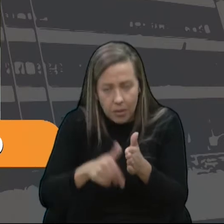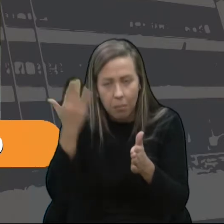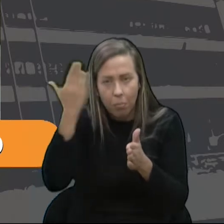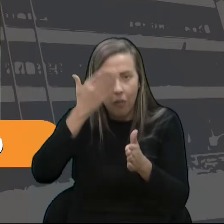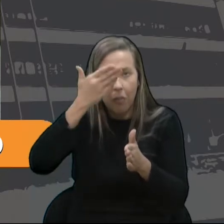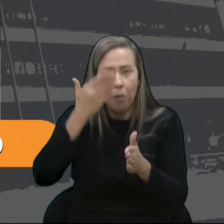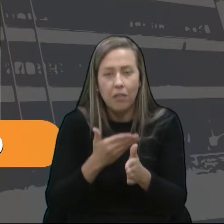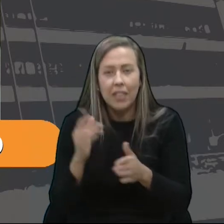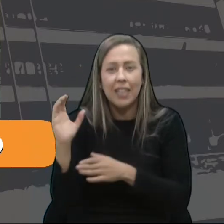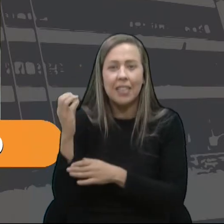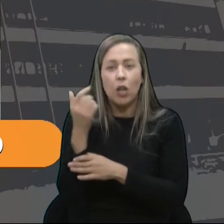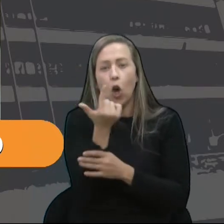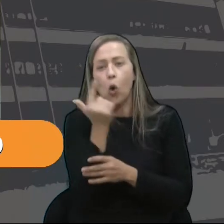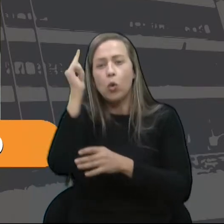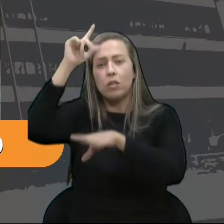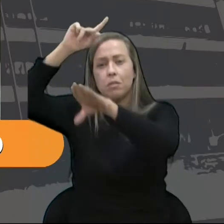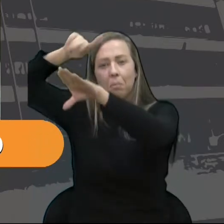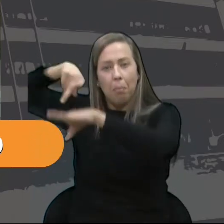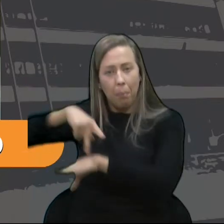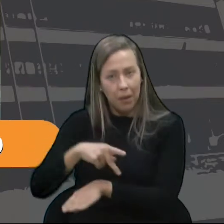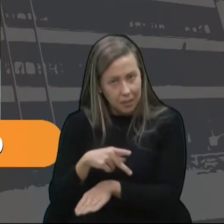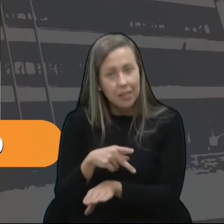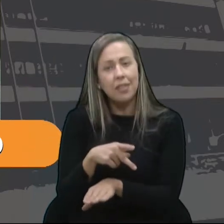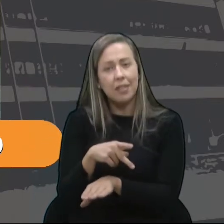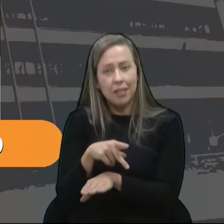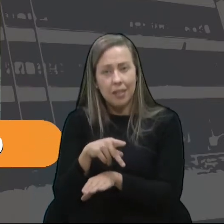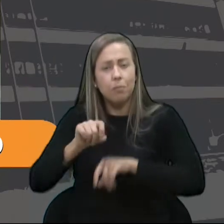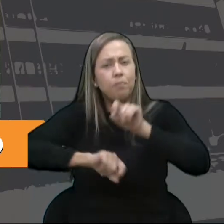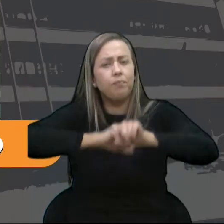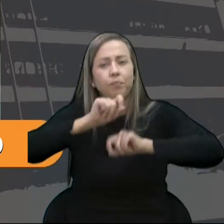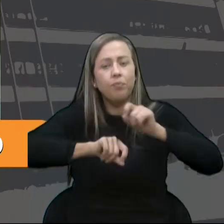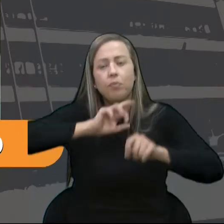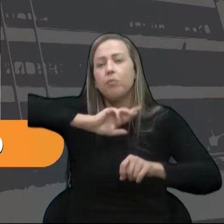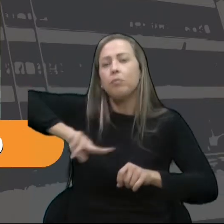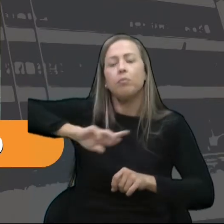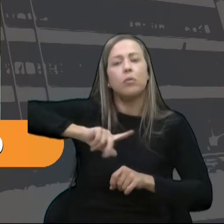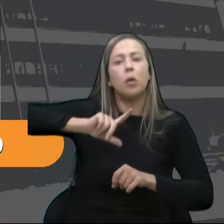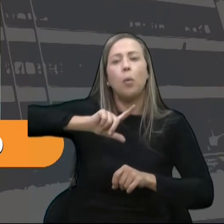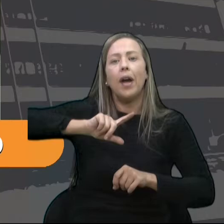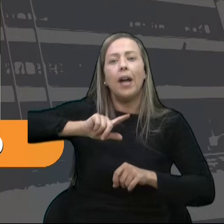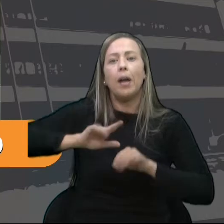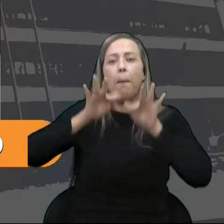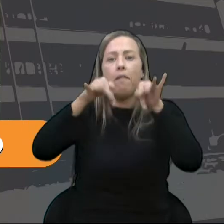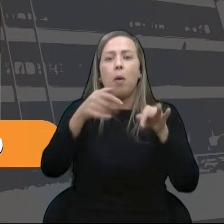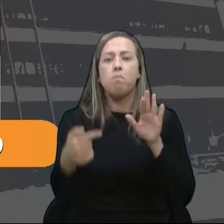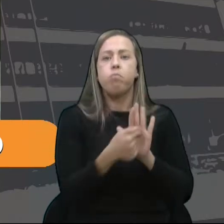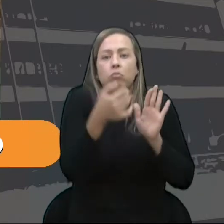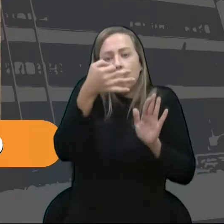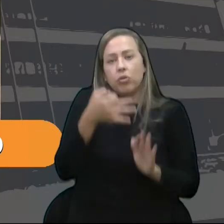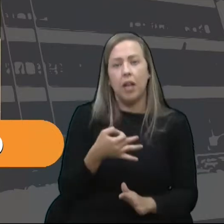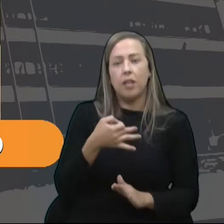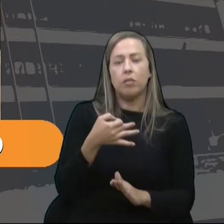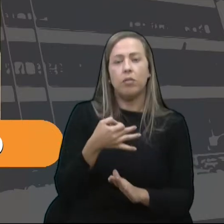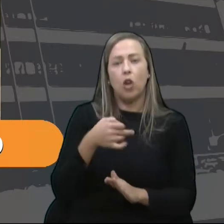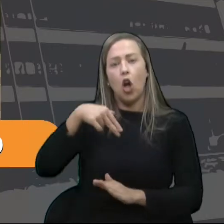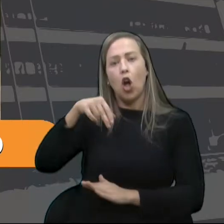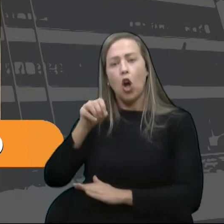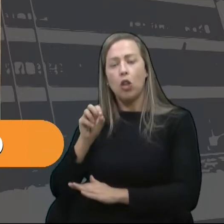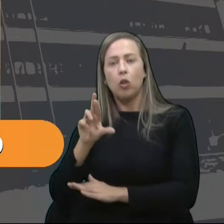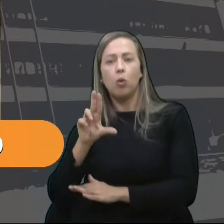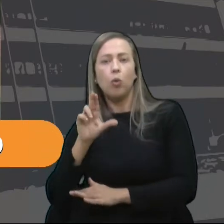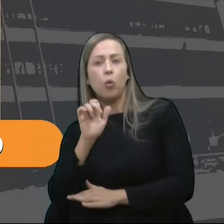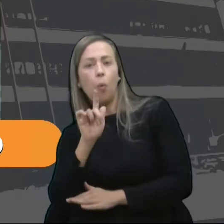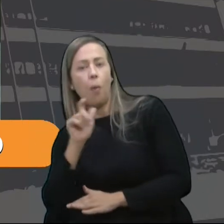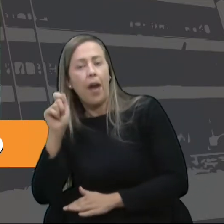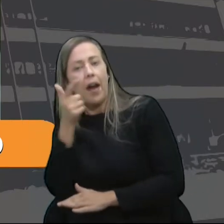por cientistas de outros países. Quer dizer, não é que eles terão a palavra final. Na Noruega, outro